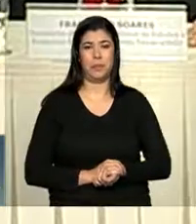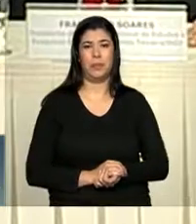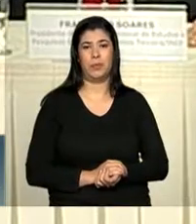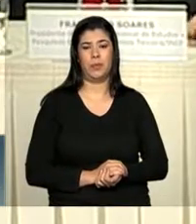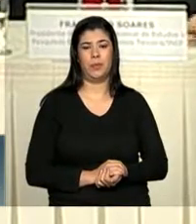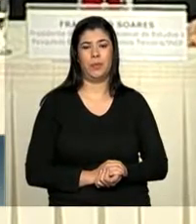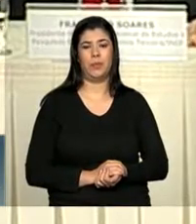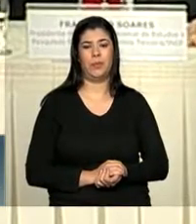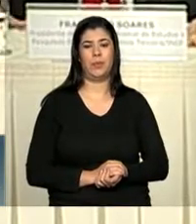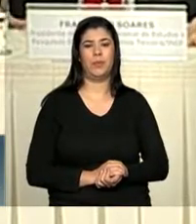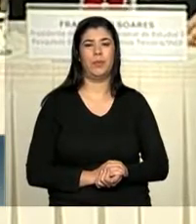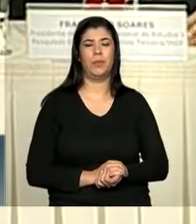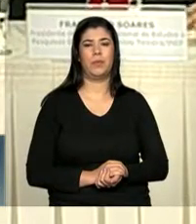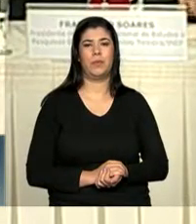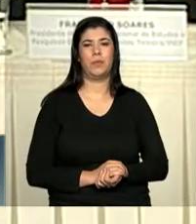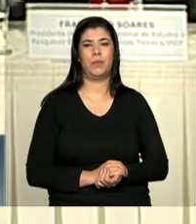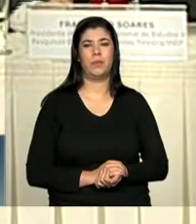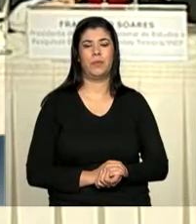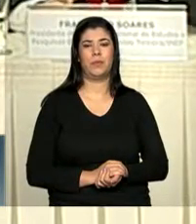Tá bom, obrigado.